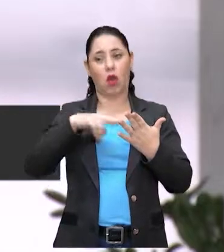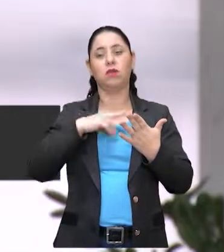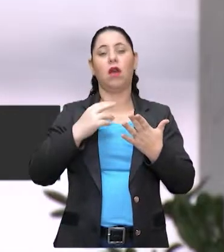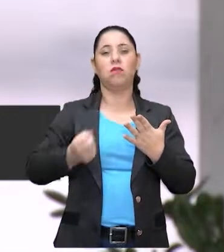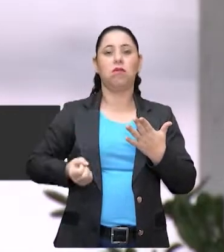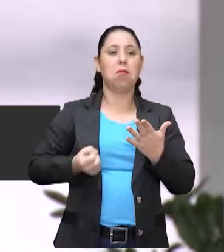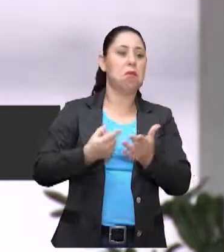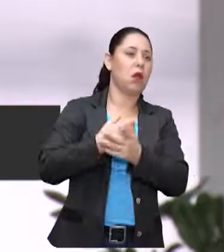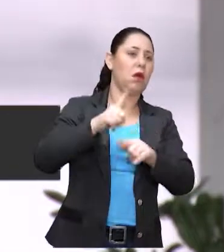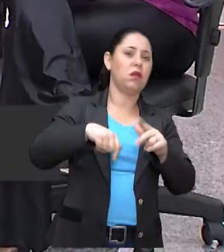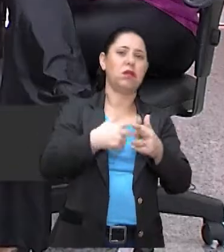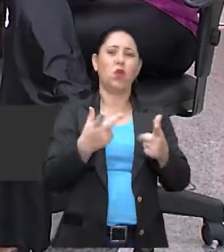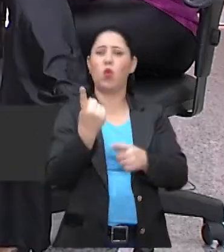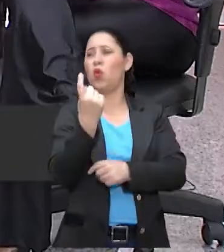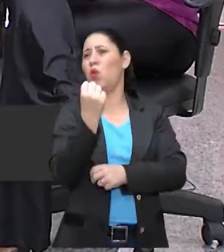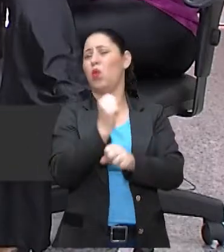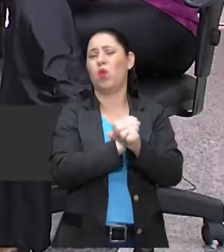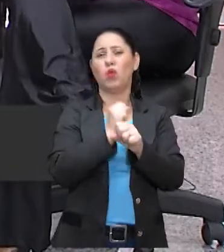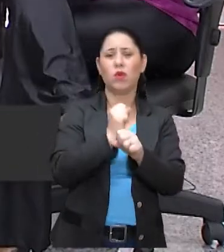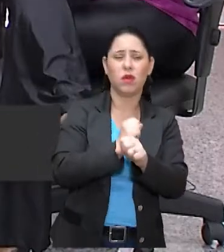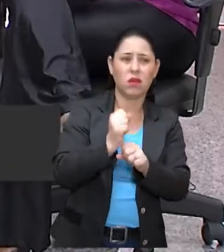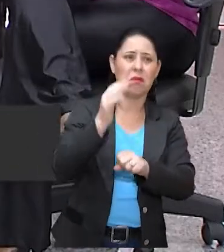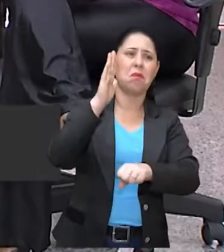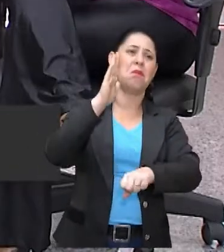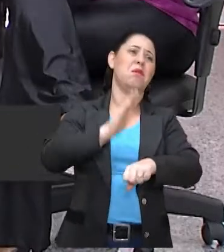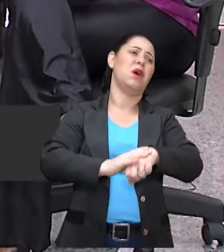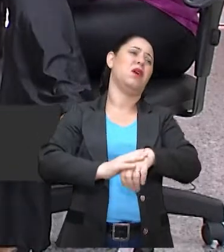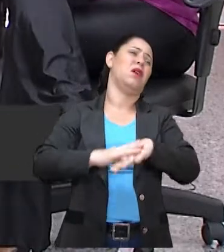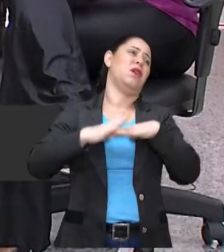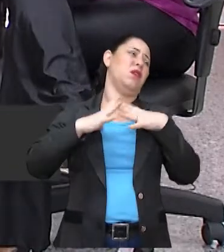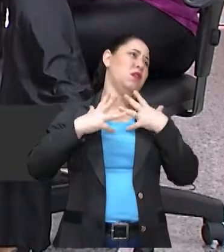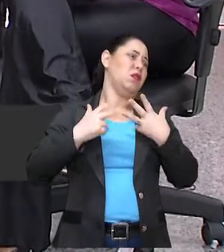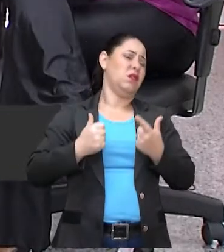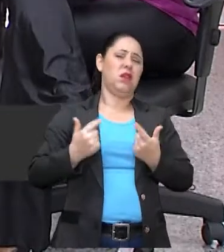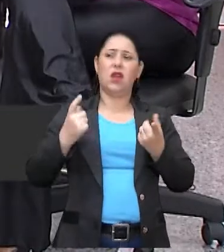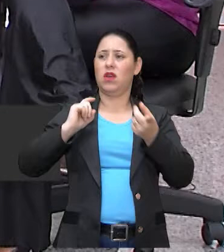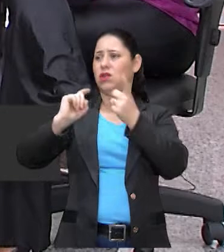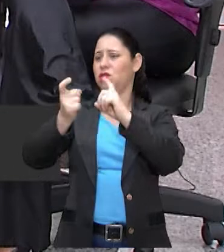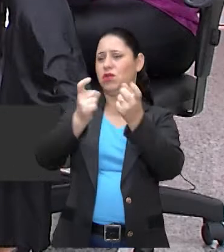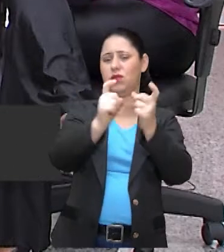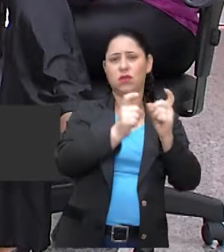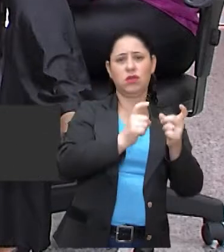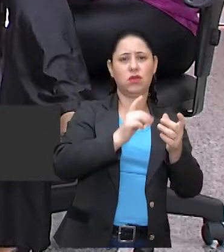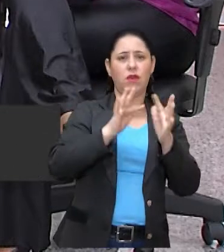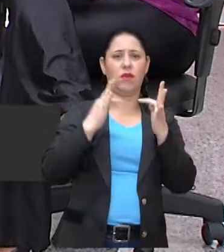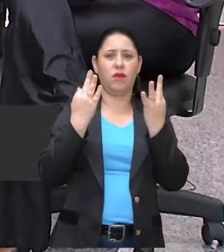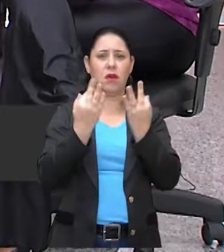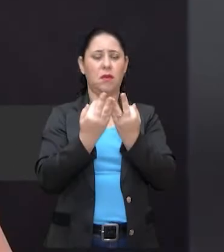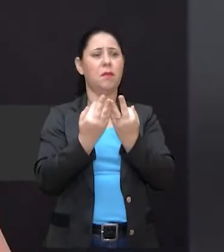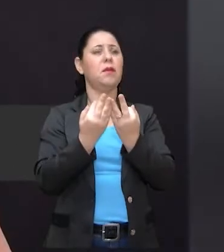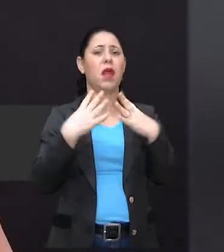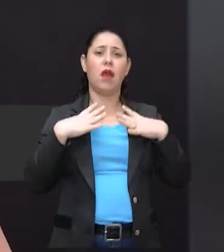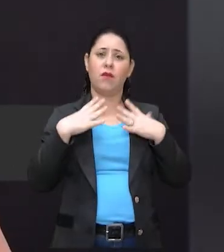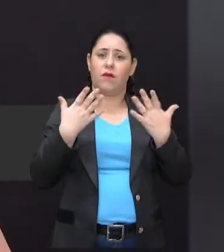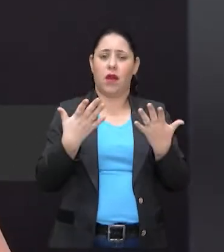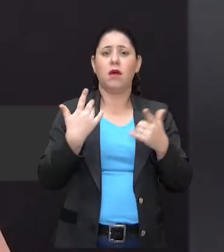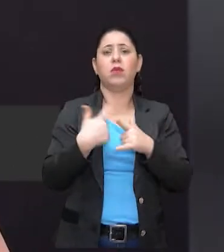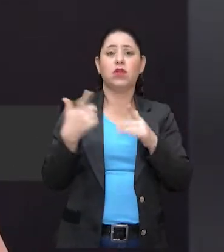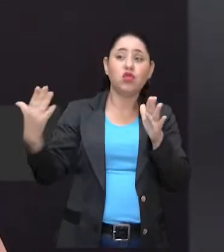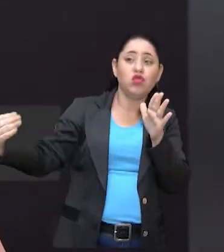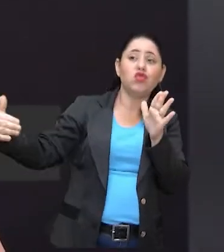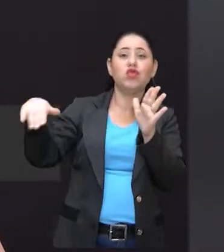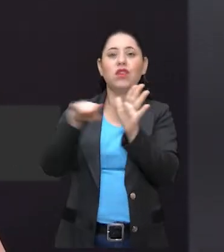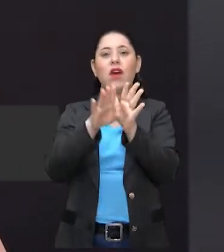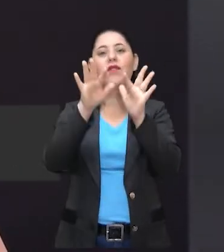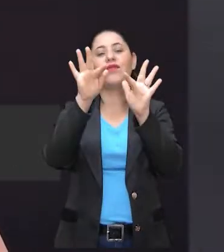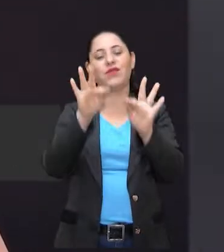poxa, depois de um ano, e realmente mais um ano extenuante, a gente quer reunir a família, quer comemorar que chegamos